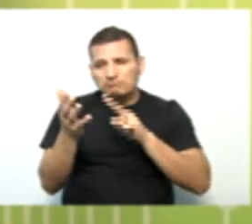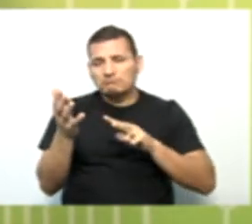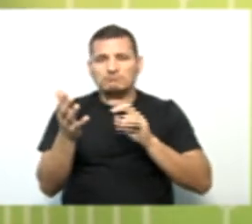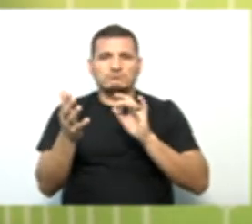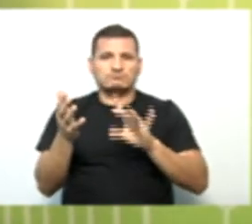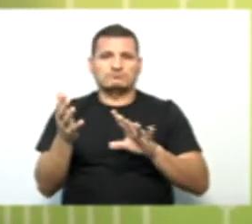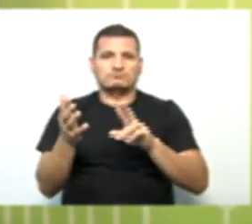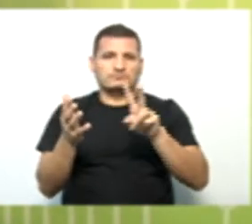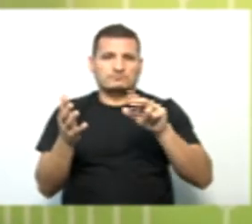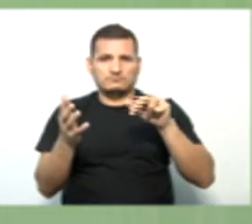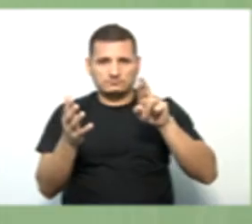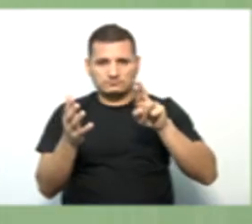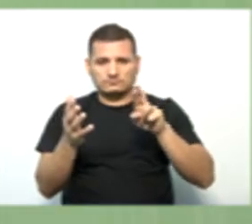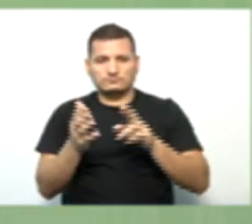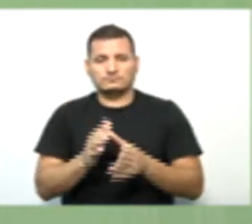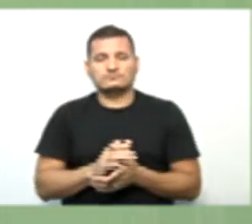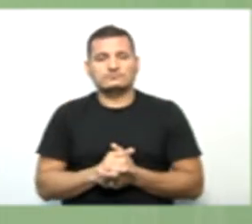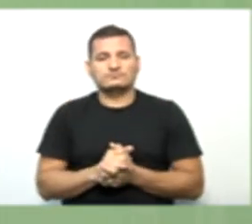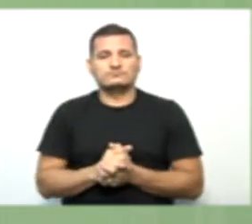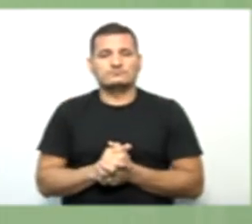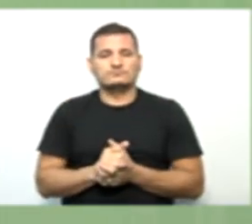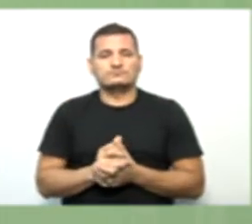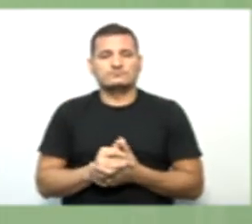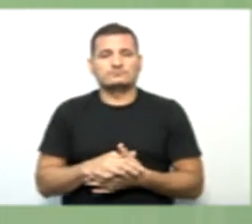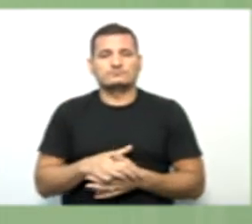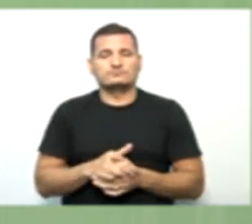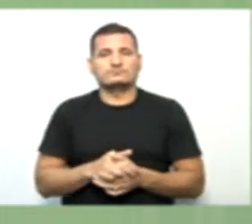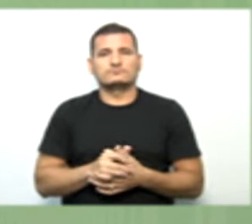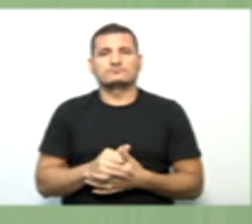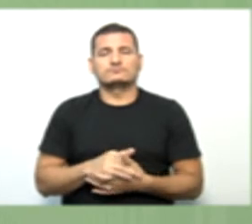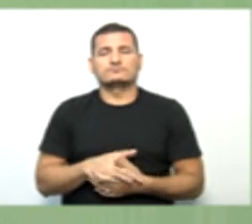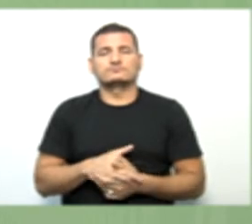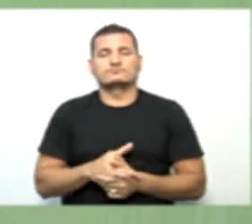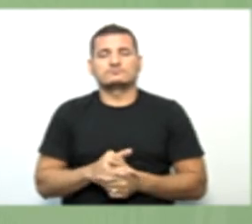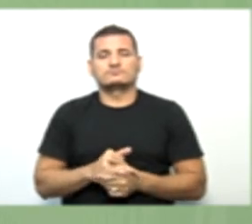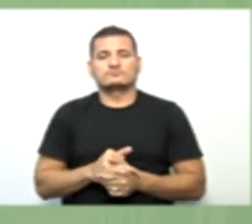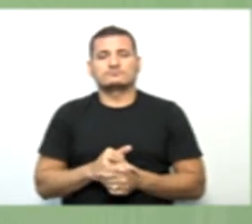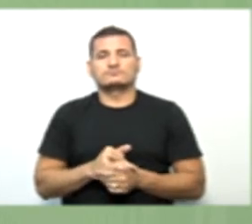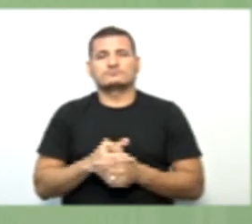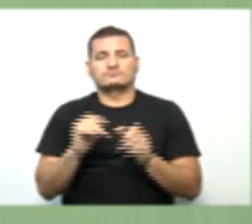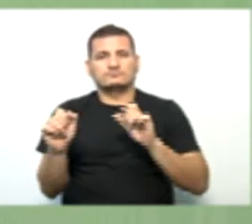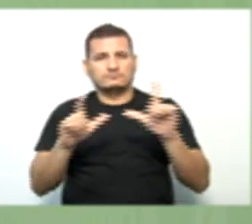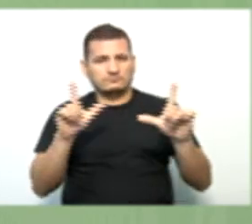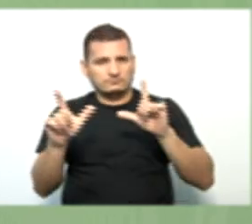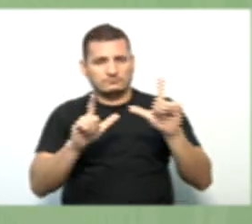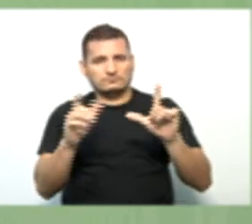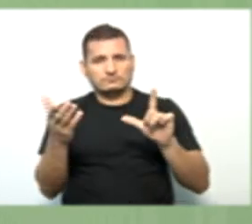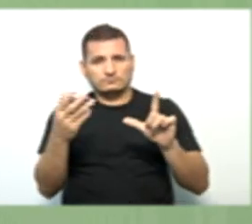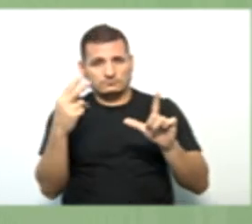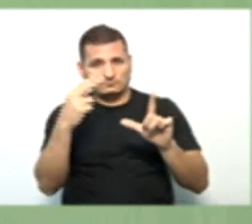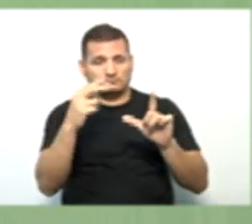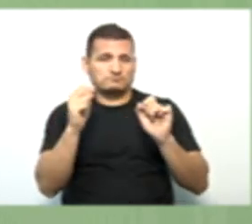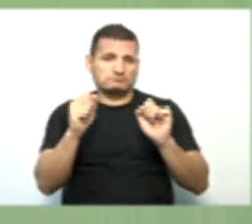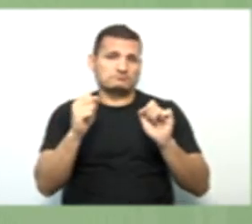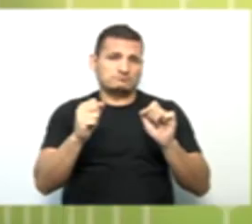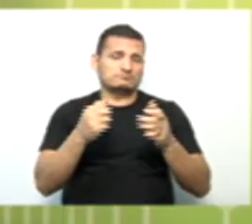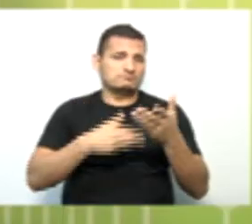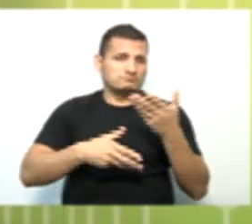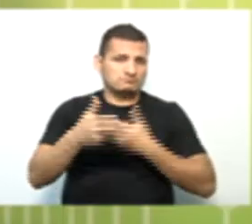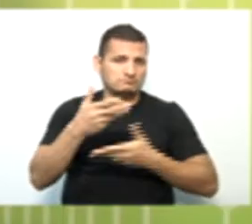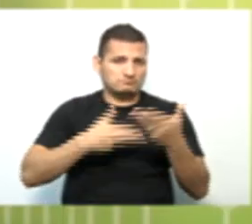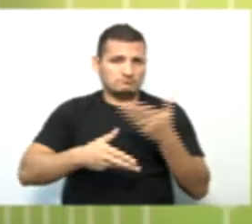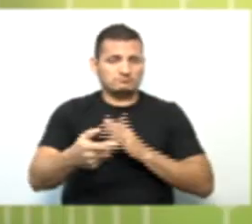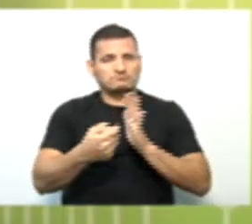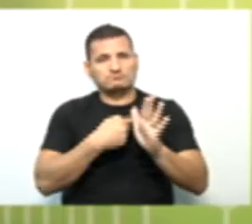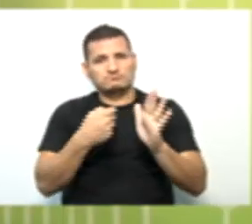variável, certo? Então, à medida que nós formos passando os slides da aula de hoje, vocês podem interagir com a gente através do